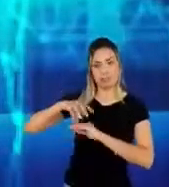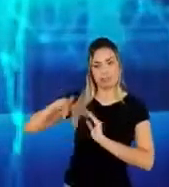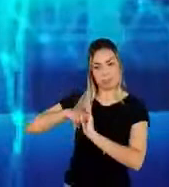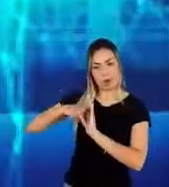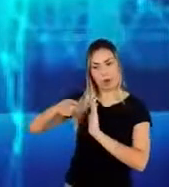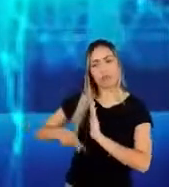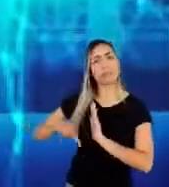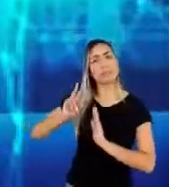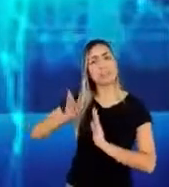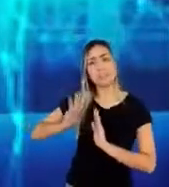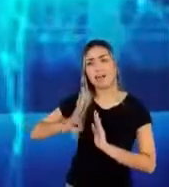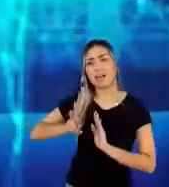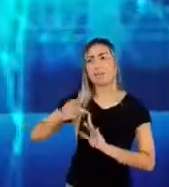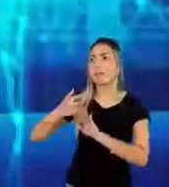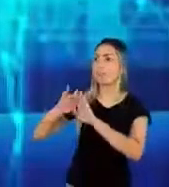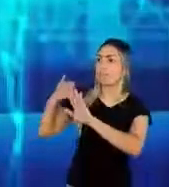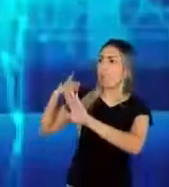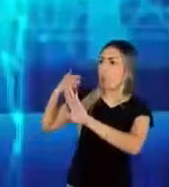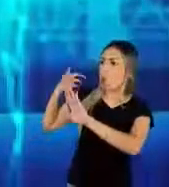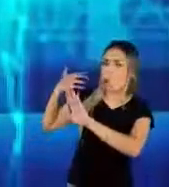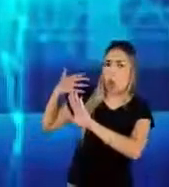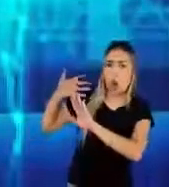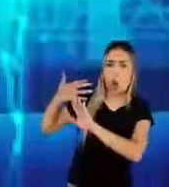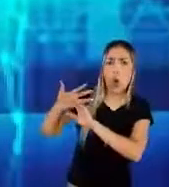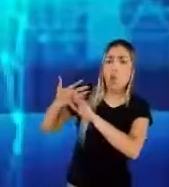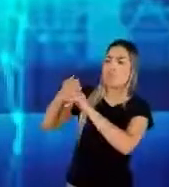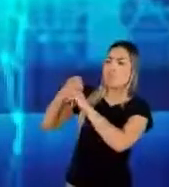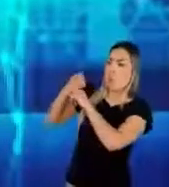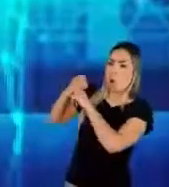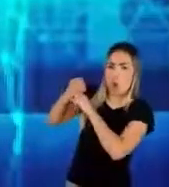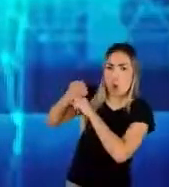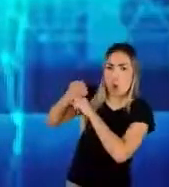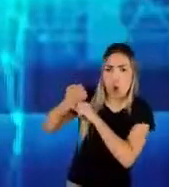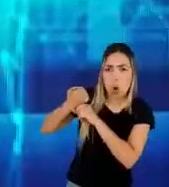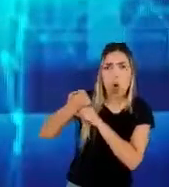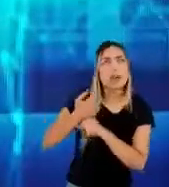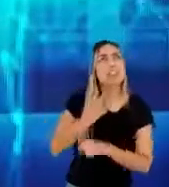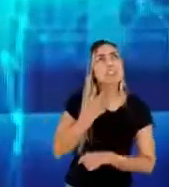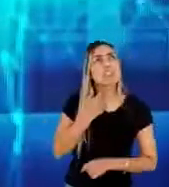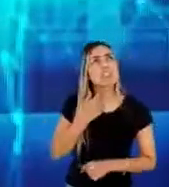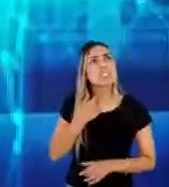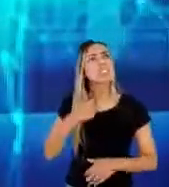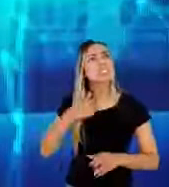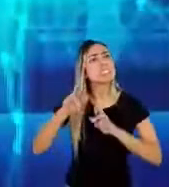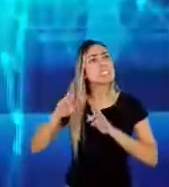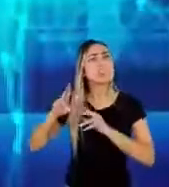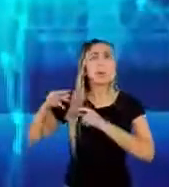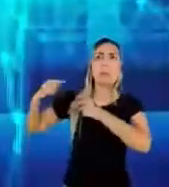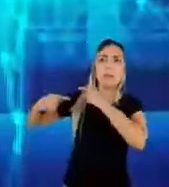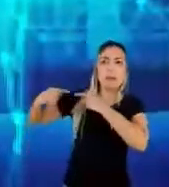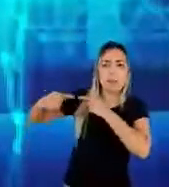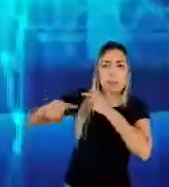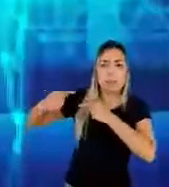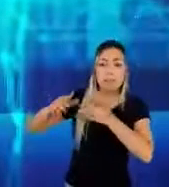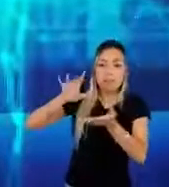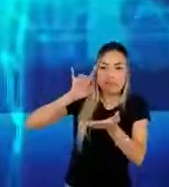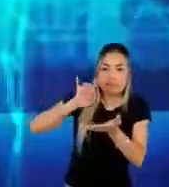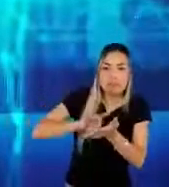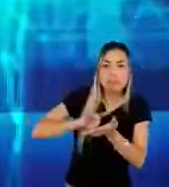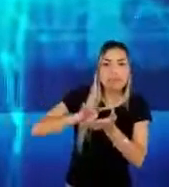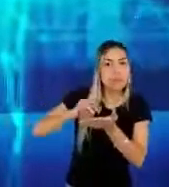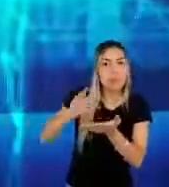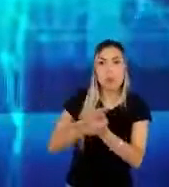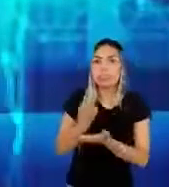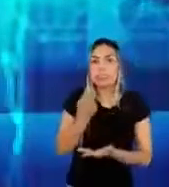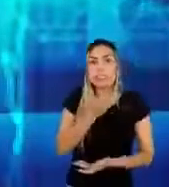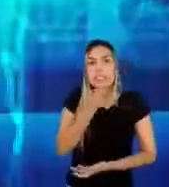discussão há quantos anos? Há quantos anos esse desejo é fruto de debate, mas sem nenhum ato concreto? E agora não, nós